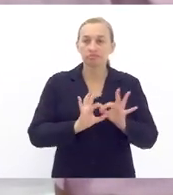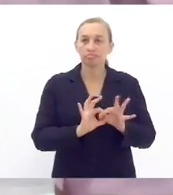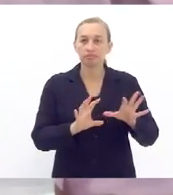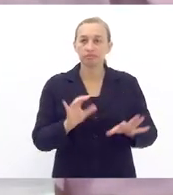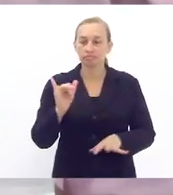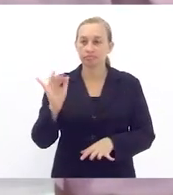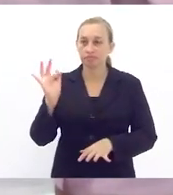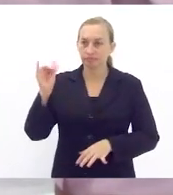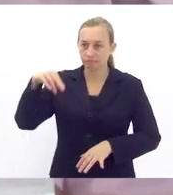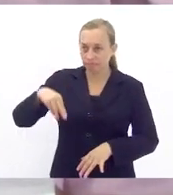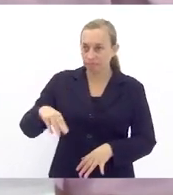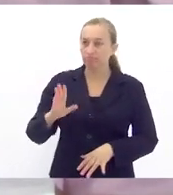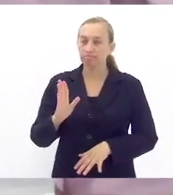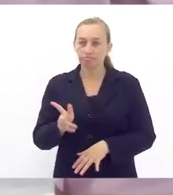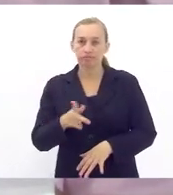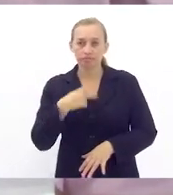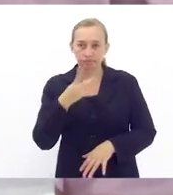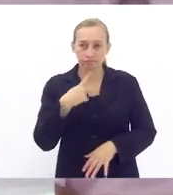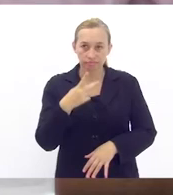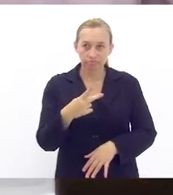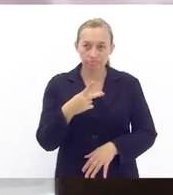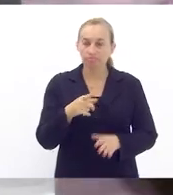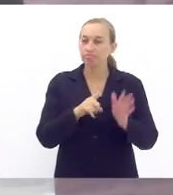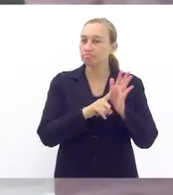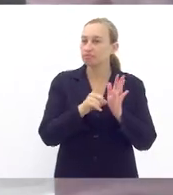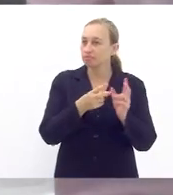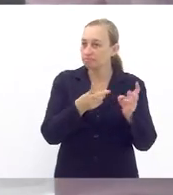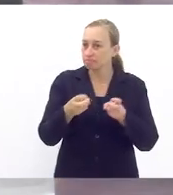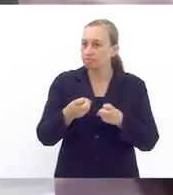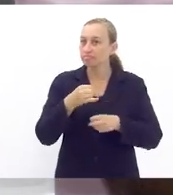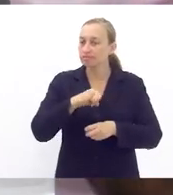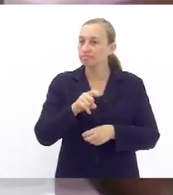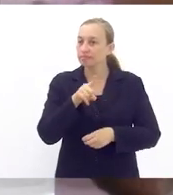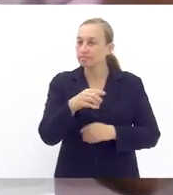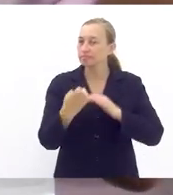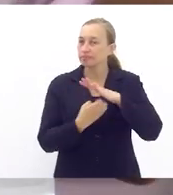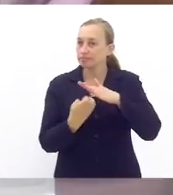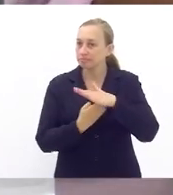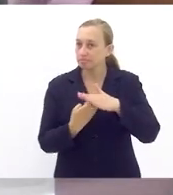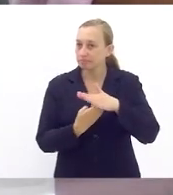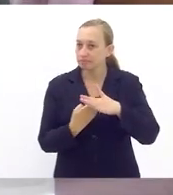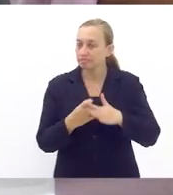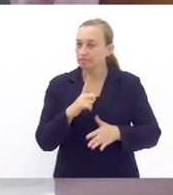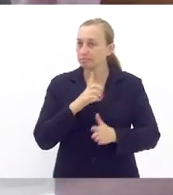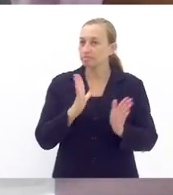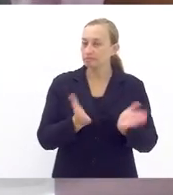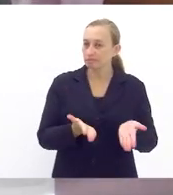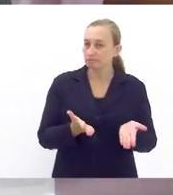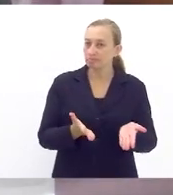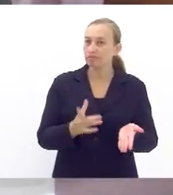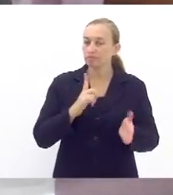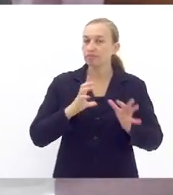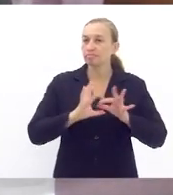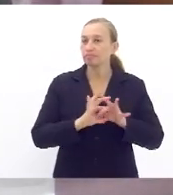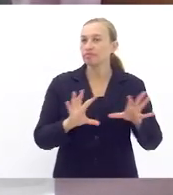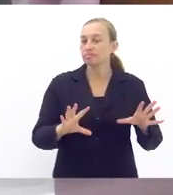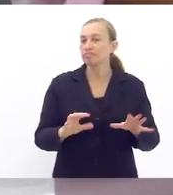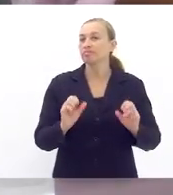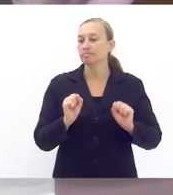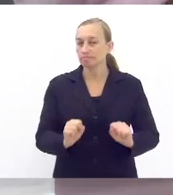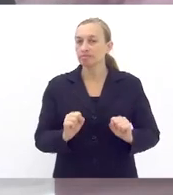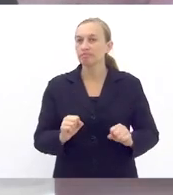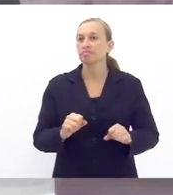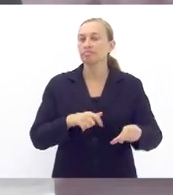do IFAM Como Eu mencionei verificar se essa empresa que eu tenho hoje ela tem o norral para poder fazer